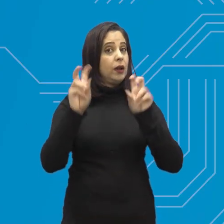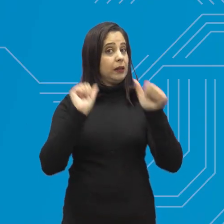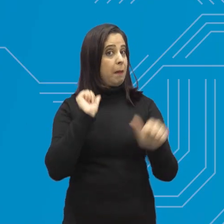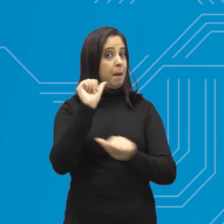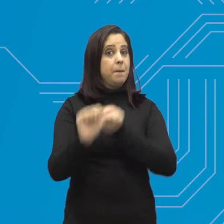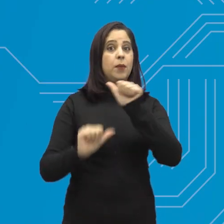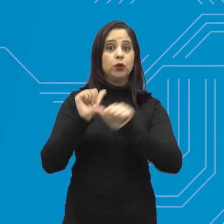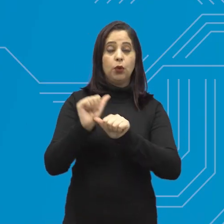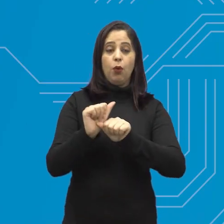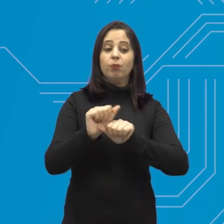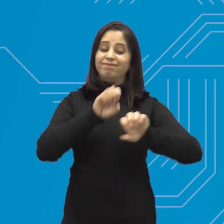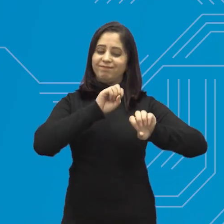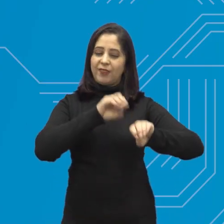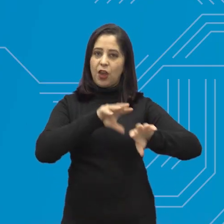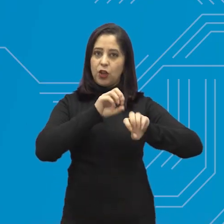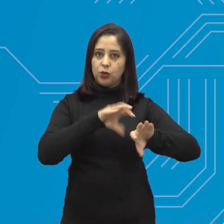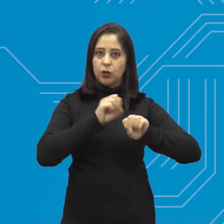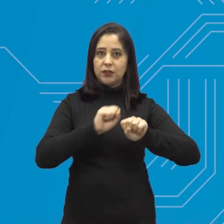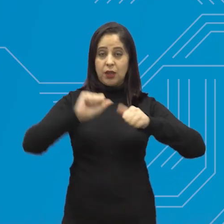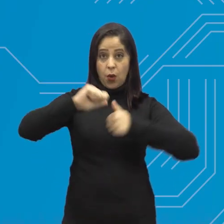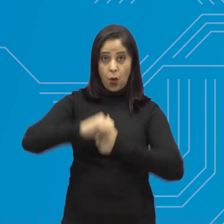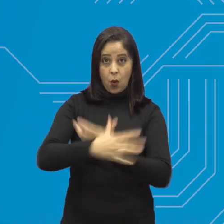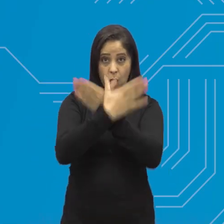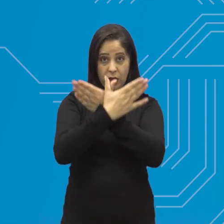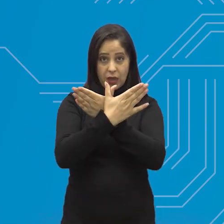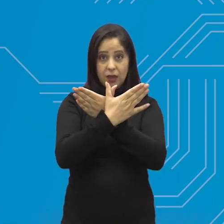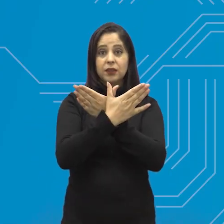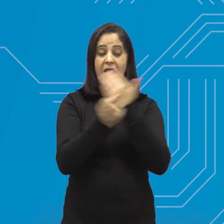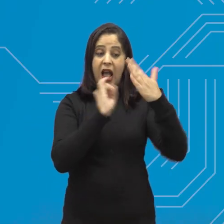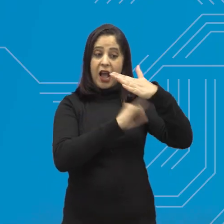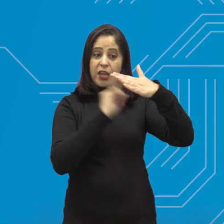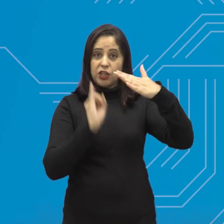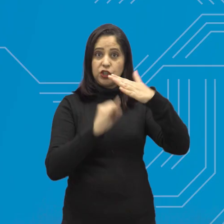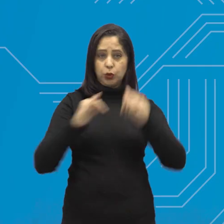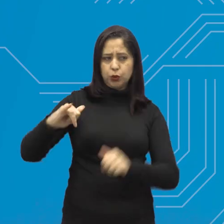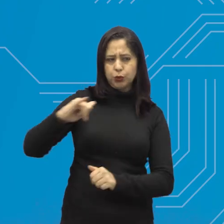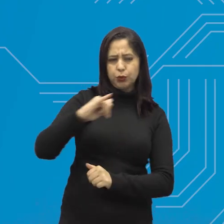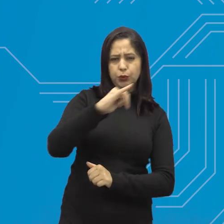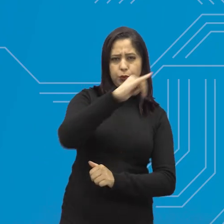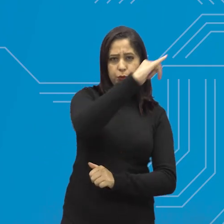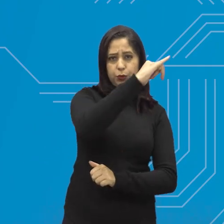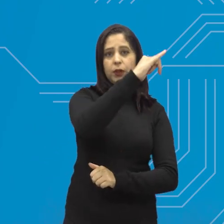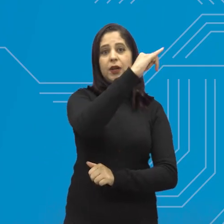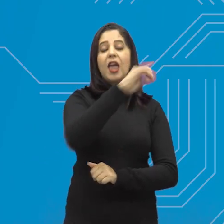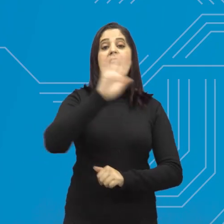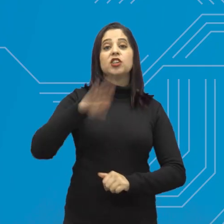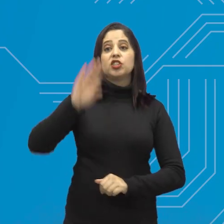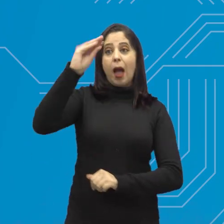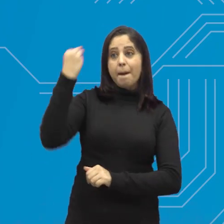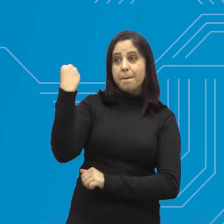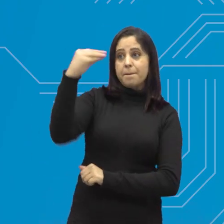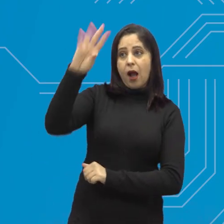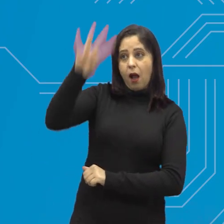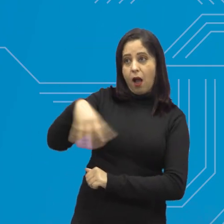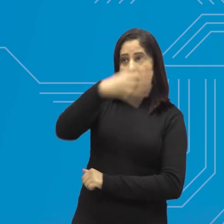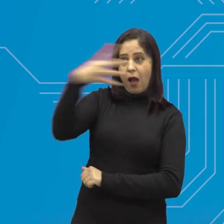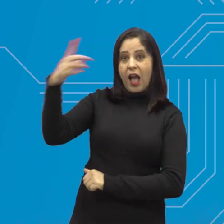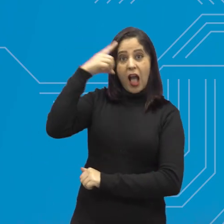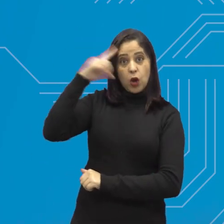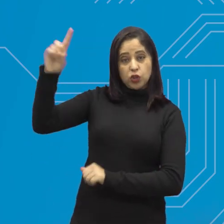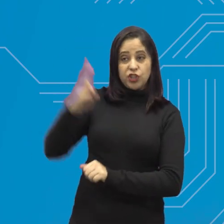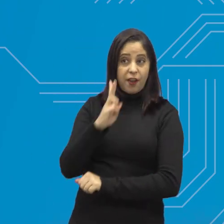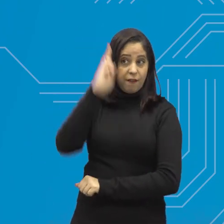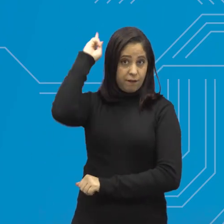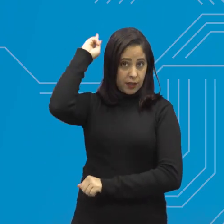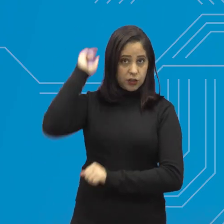assunto e falar de educação. O ITA, Instituto Tecnológico de Aeronáutica, divulgou o cronograma com as datas do